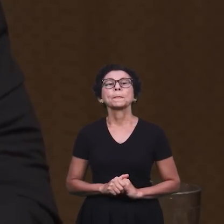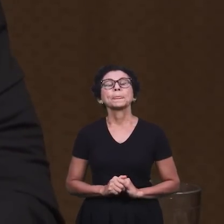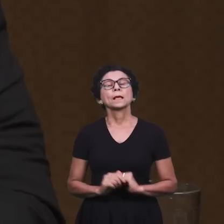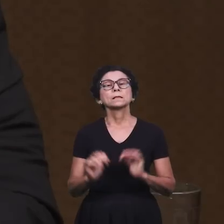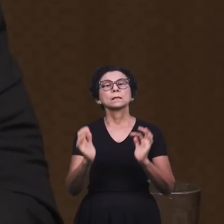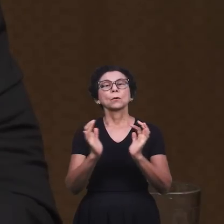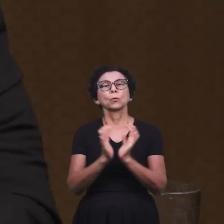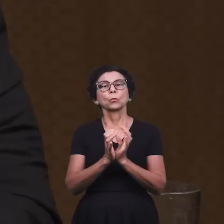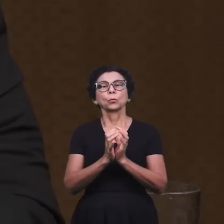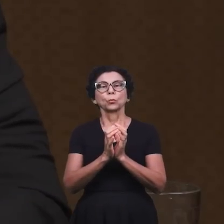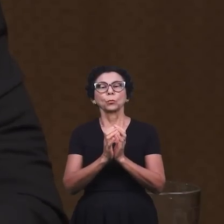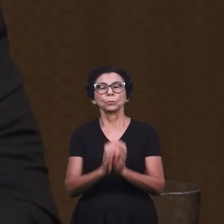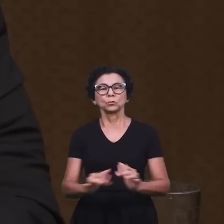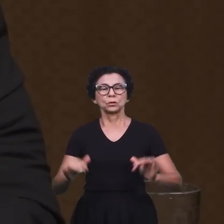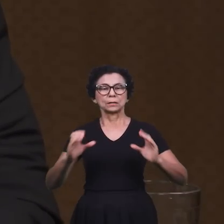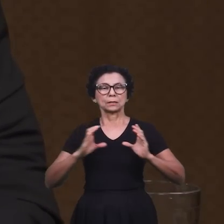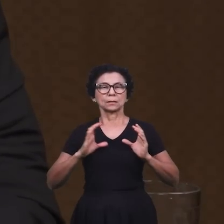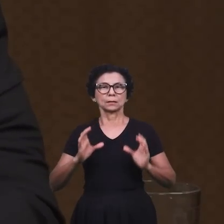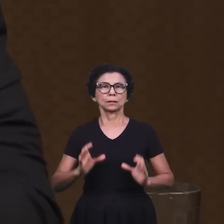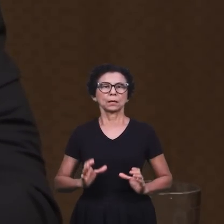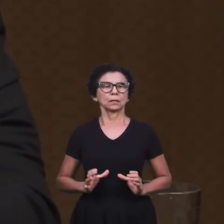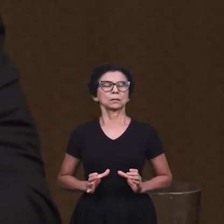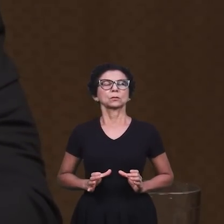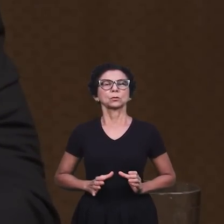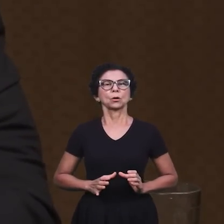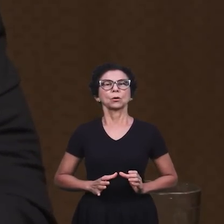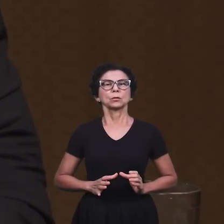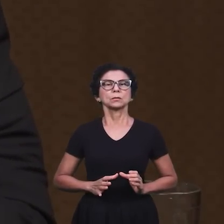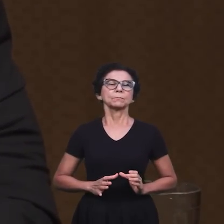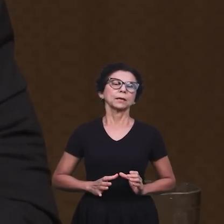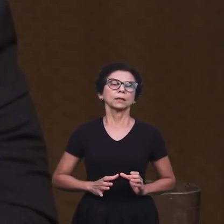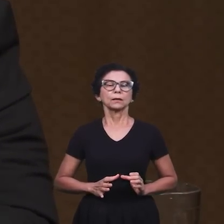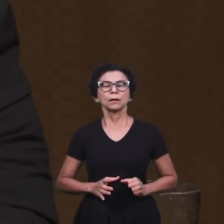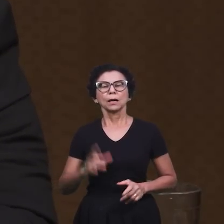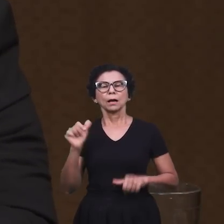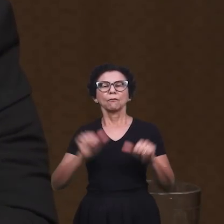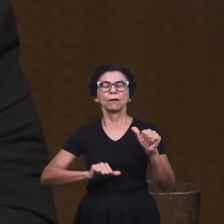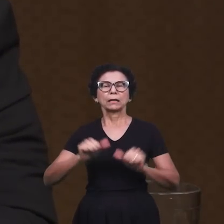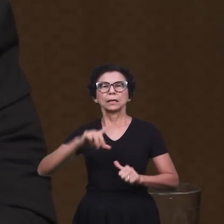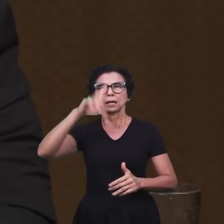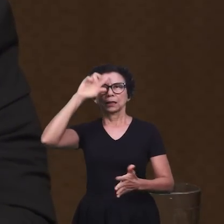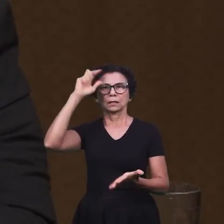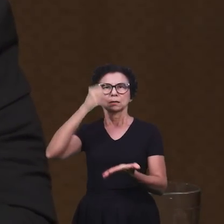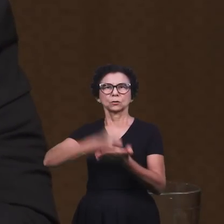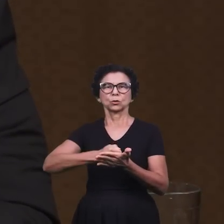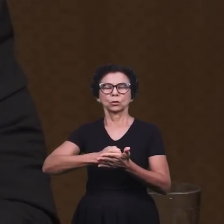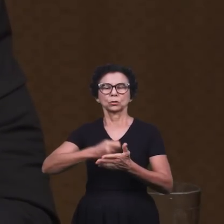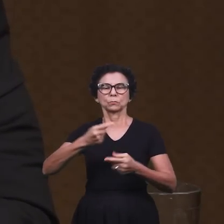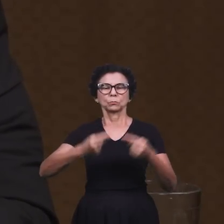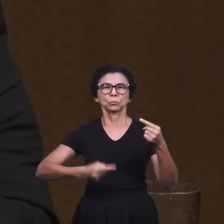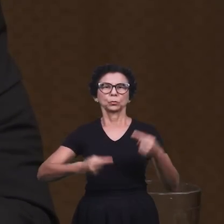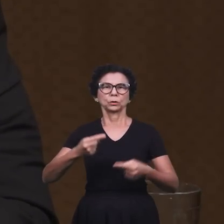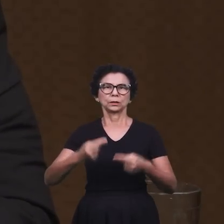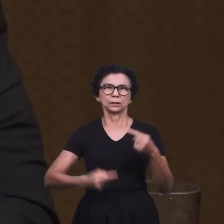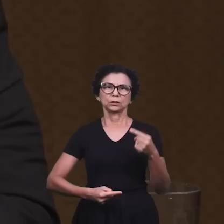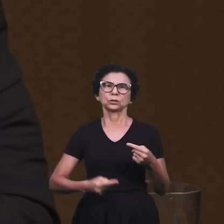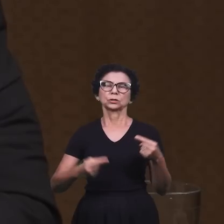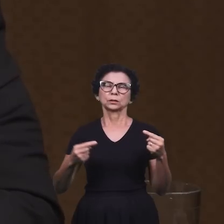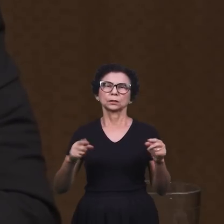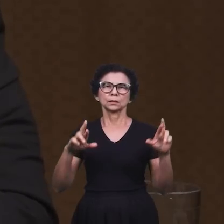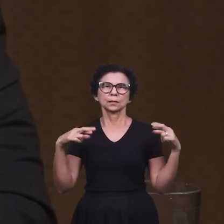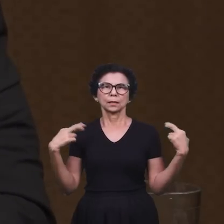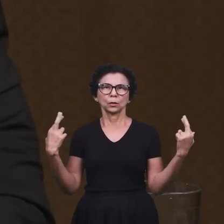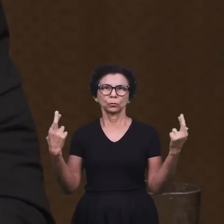cidadãos, que era reunida para deliberar as decisões políticas da cidade. Essa assembleia era chamada de eclésia. E